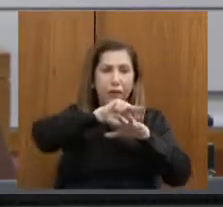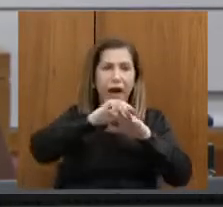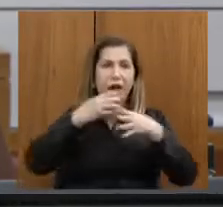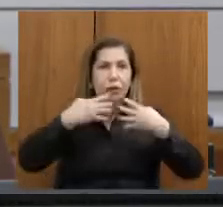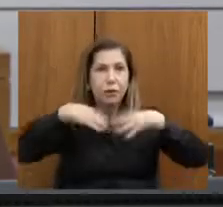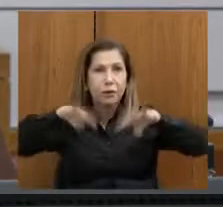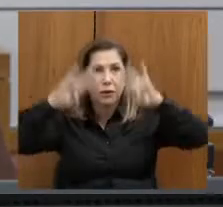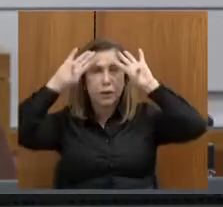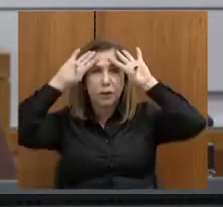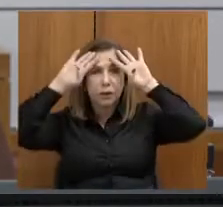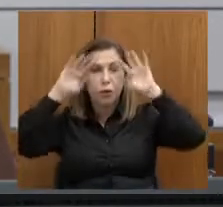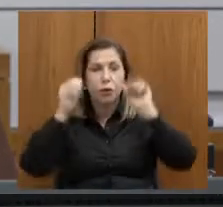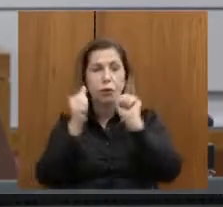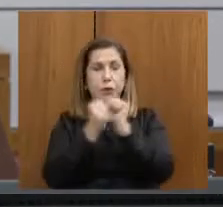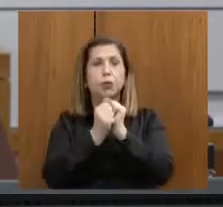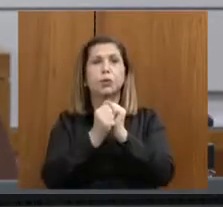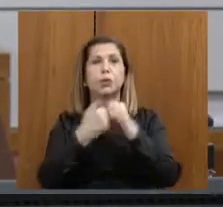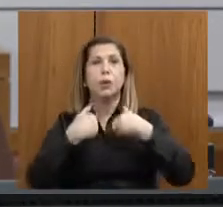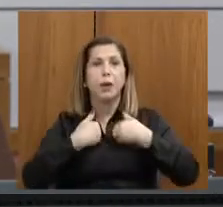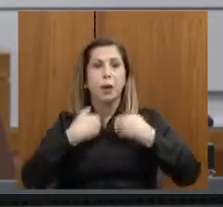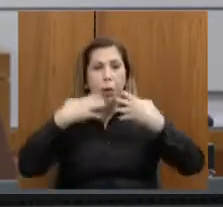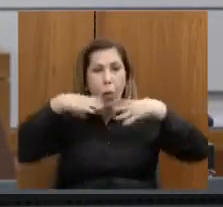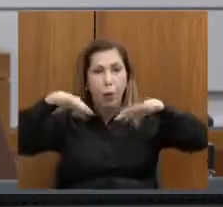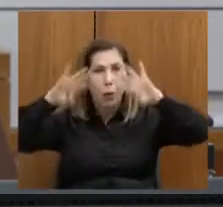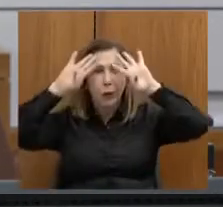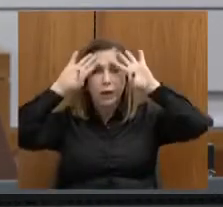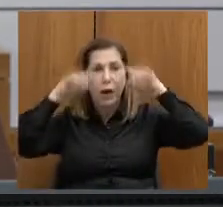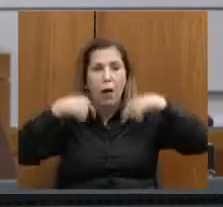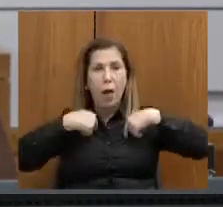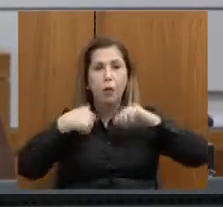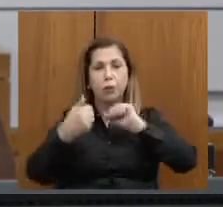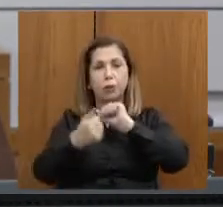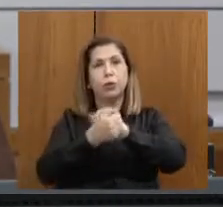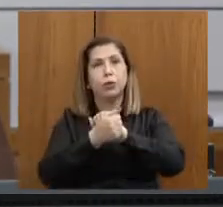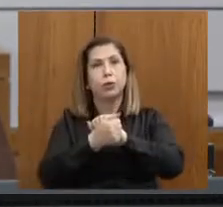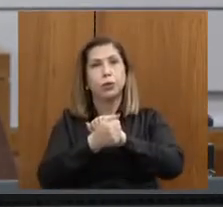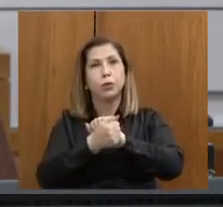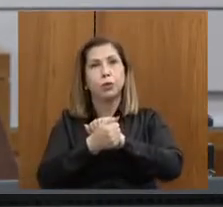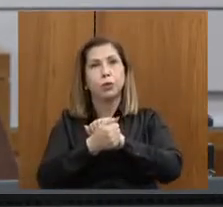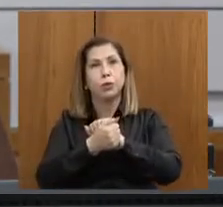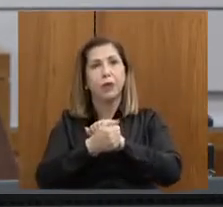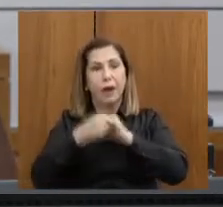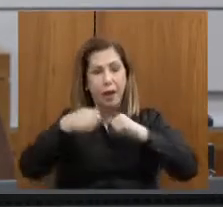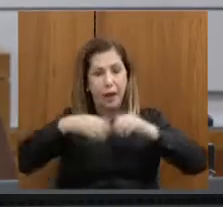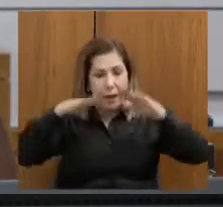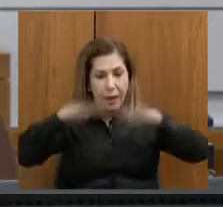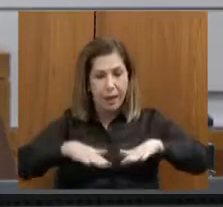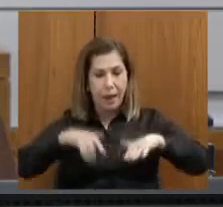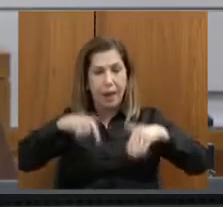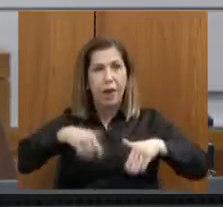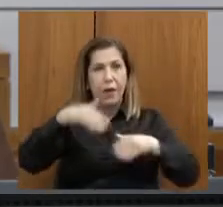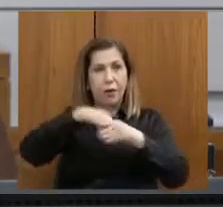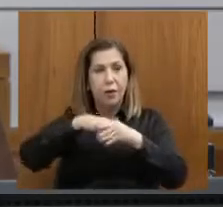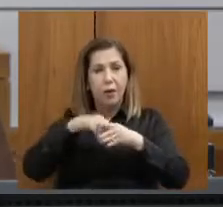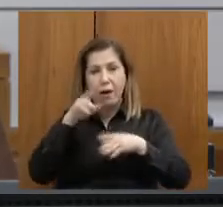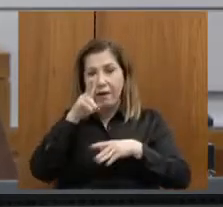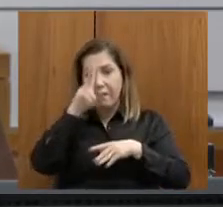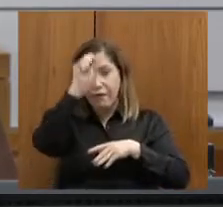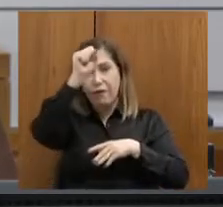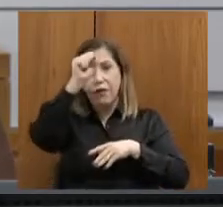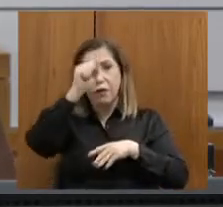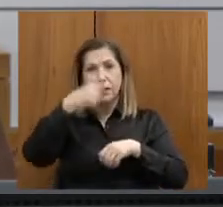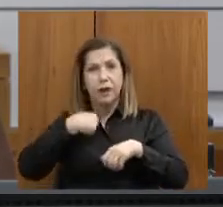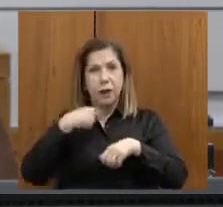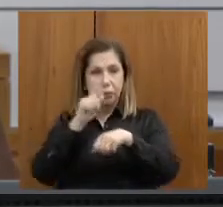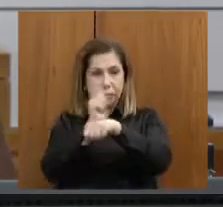eu tenho todos orixás voduns comigo porque eles me botaram aqui e ele tem vamos dar força para que quando a